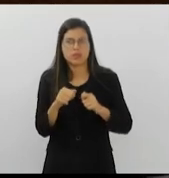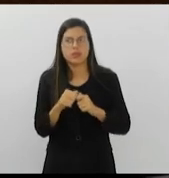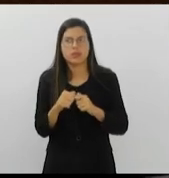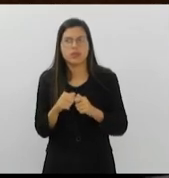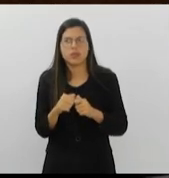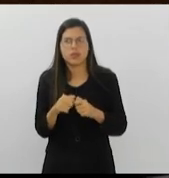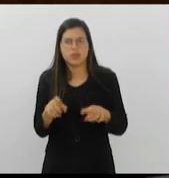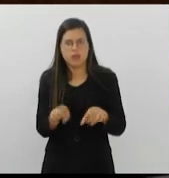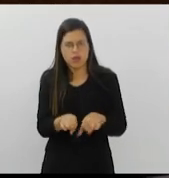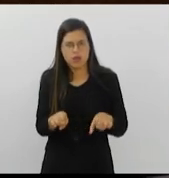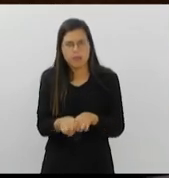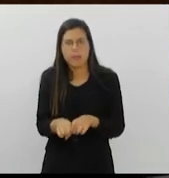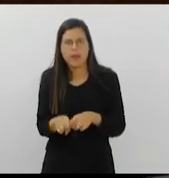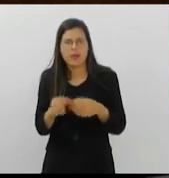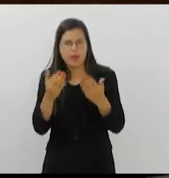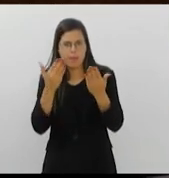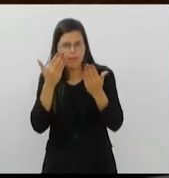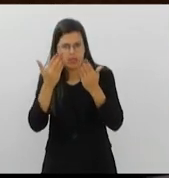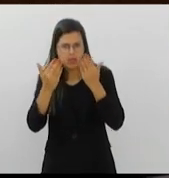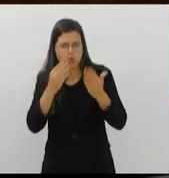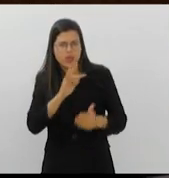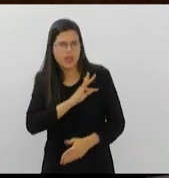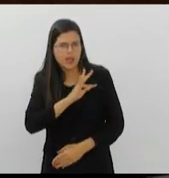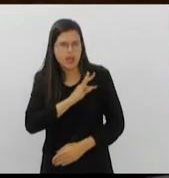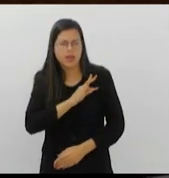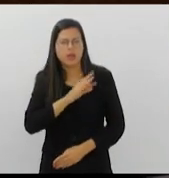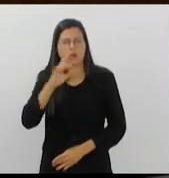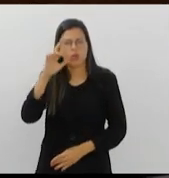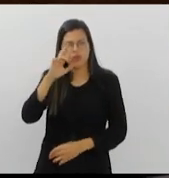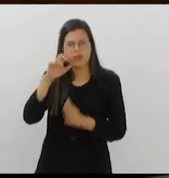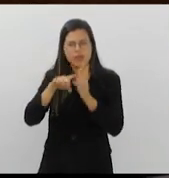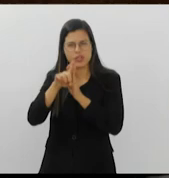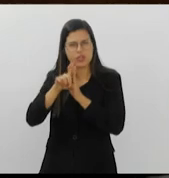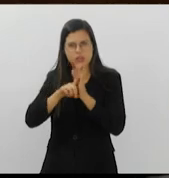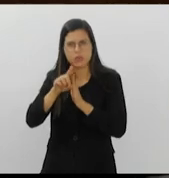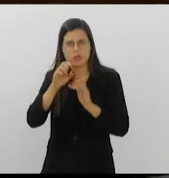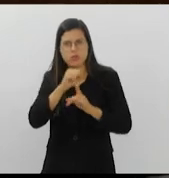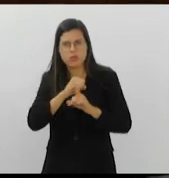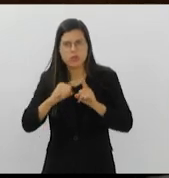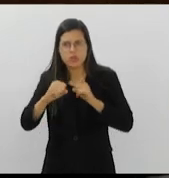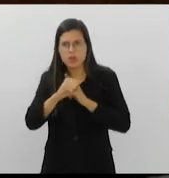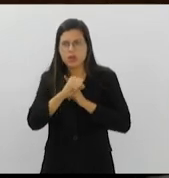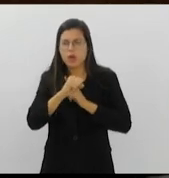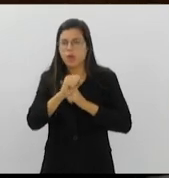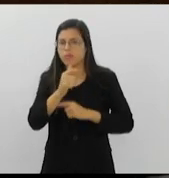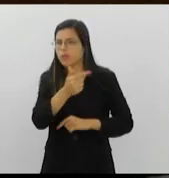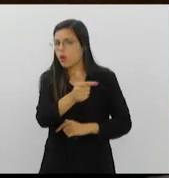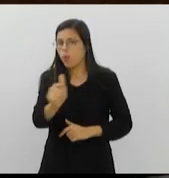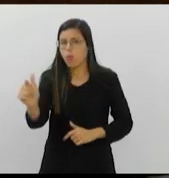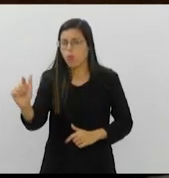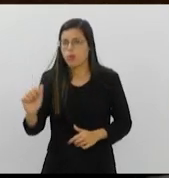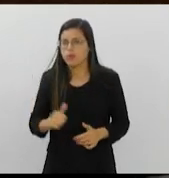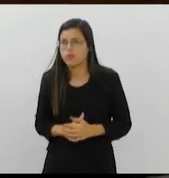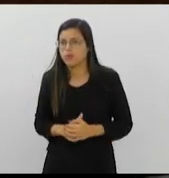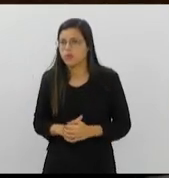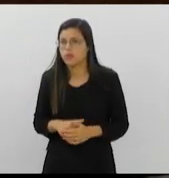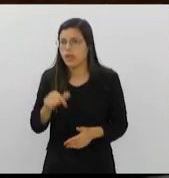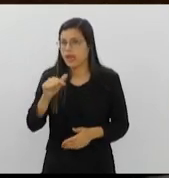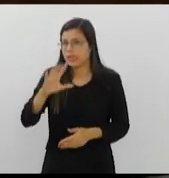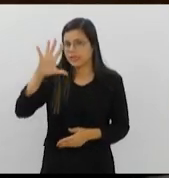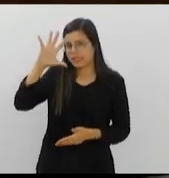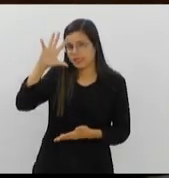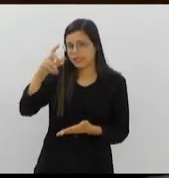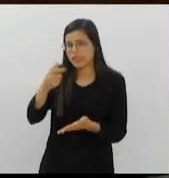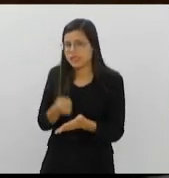concurso psicotécnico, investigação social, para outros, sob a mesma decisão, senhor presidente, foram